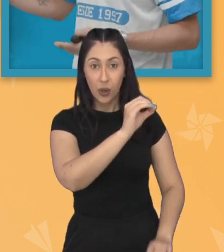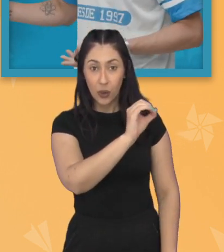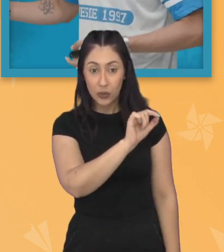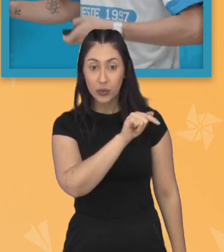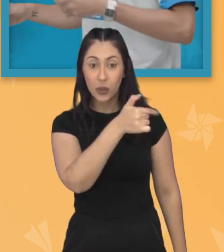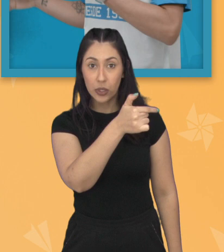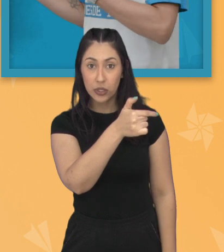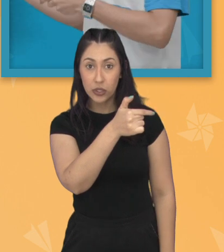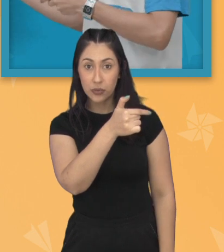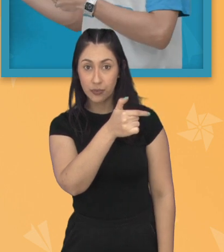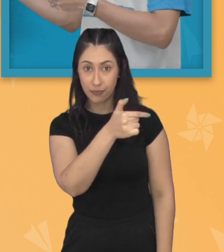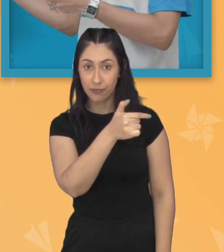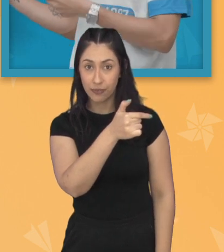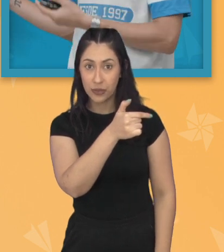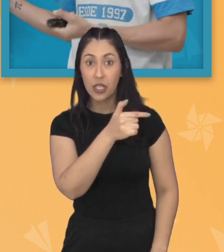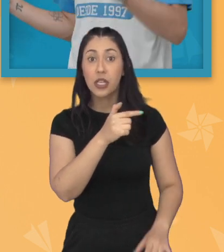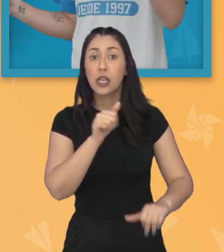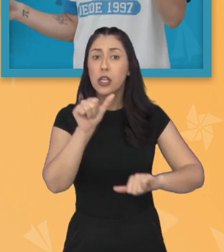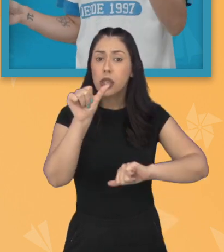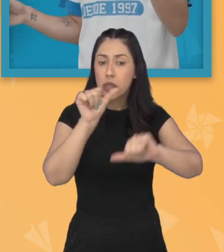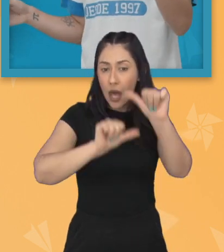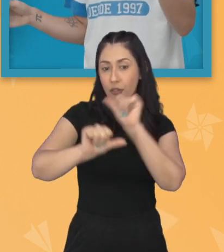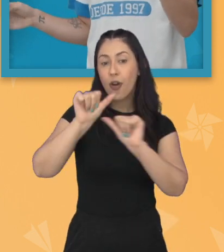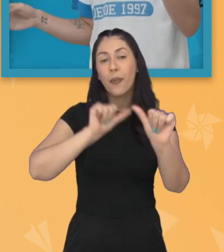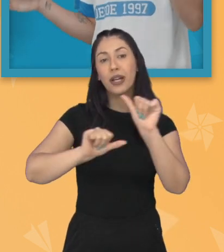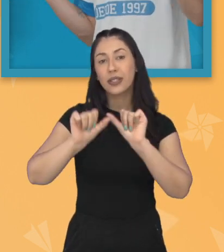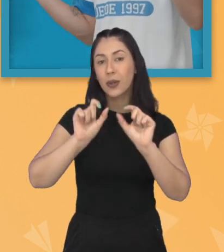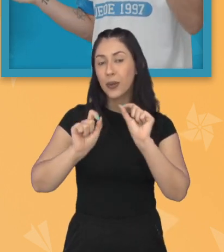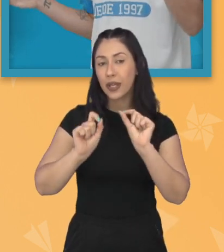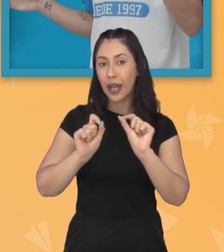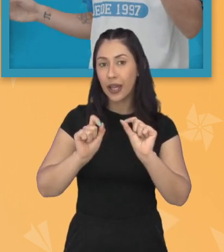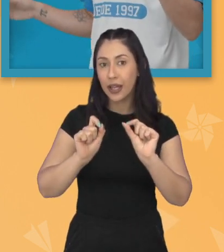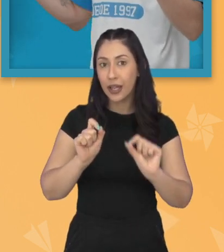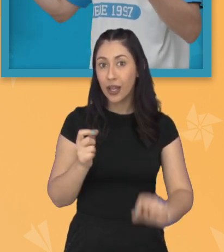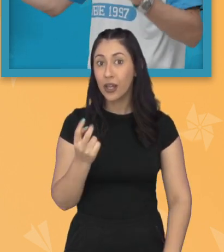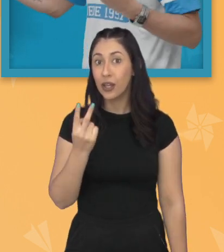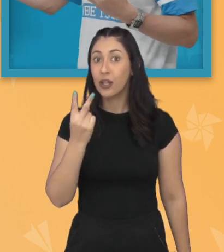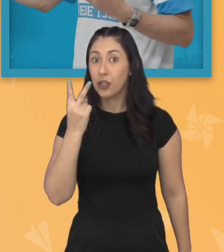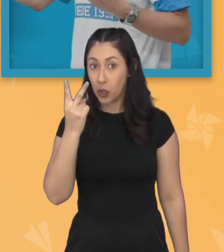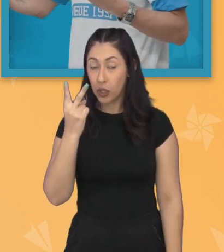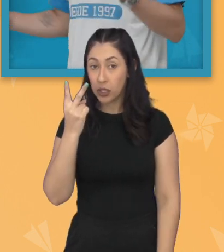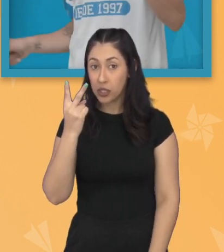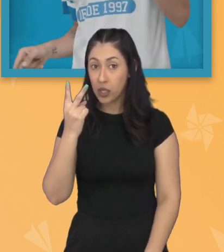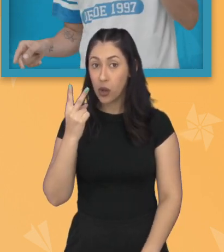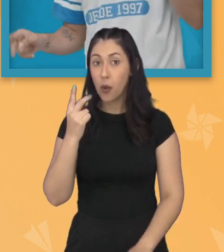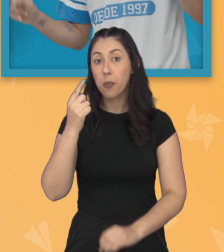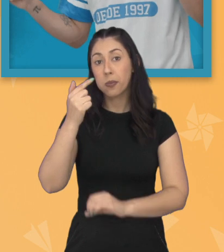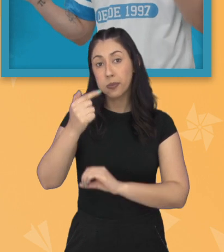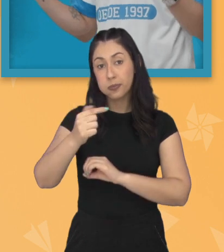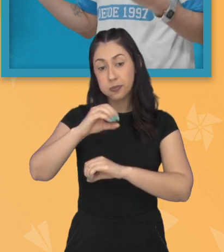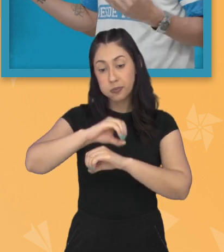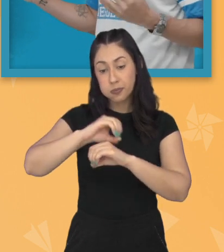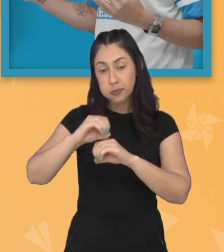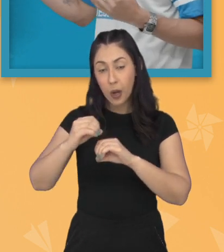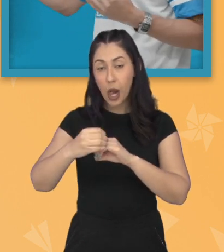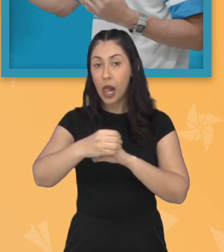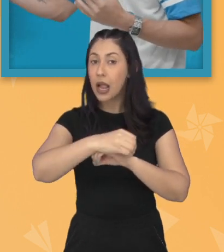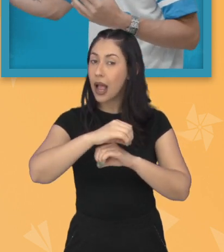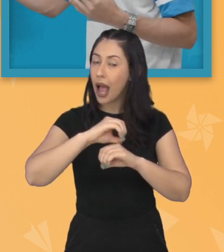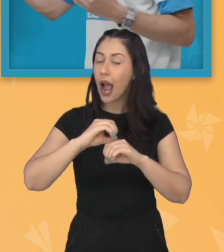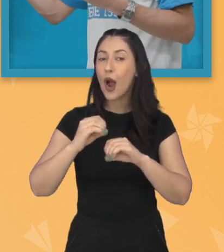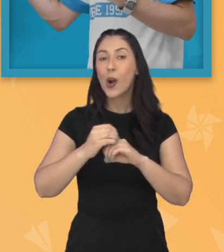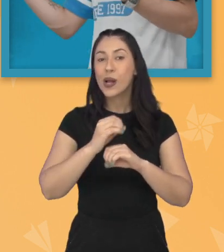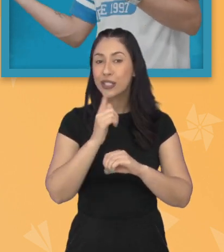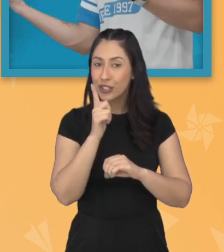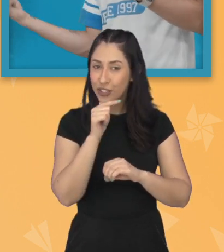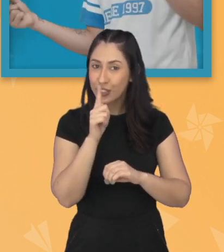quê? Do lado dos reagentes, 4 átomos de hidrogênio mais 2 átomos de oxigênio,